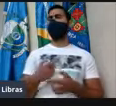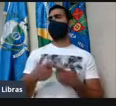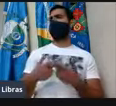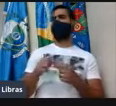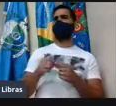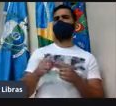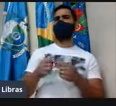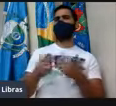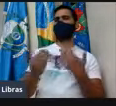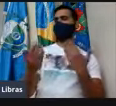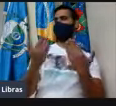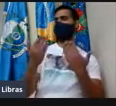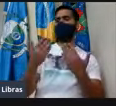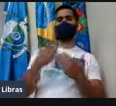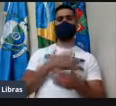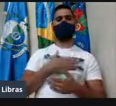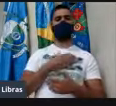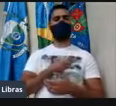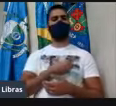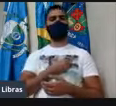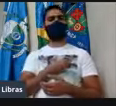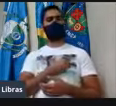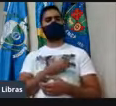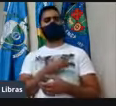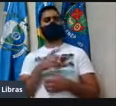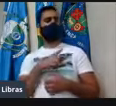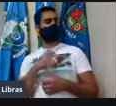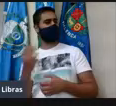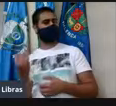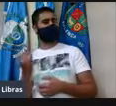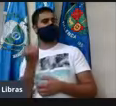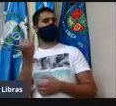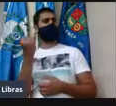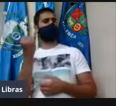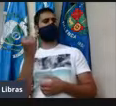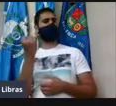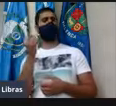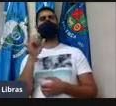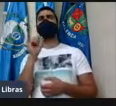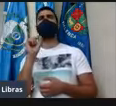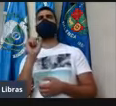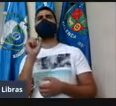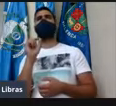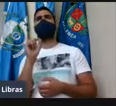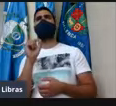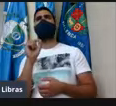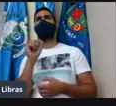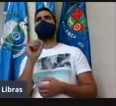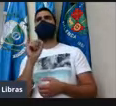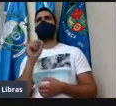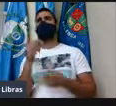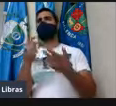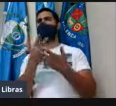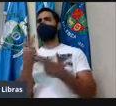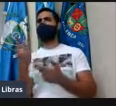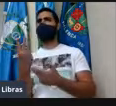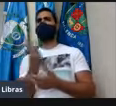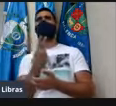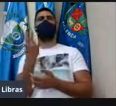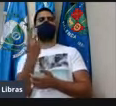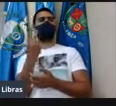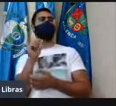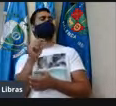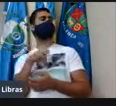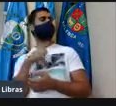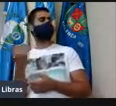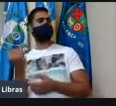avaliarmos a nossa vida, né? De darmos a devida importância o que realmente é valoroso nessa